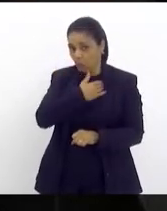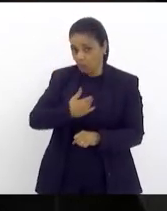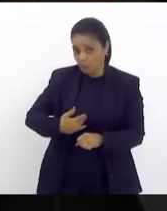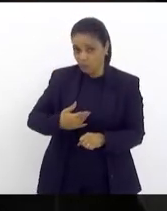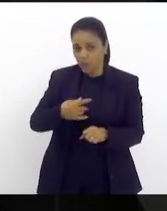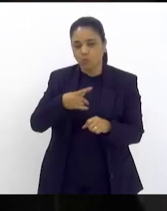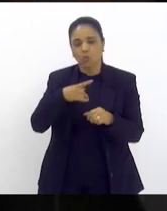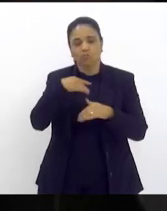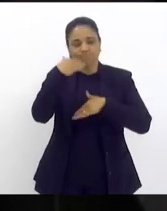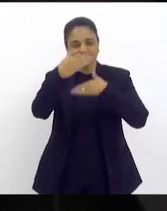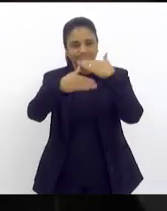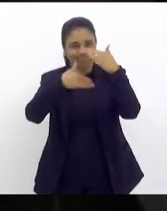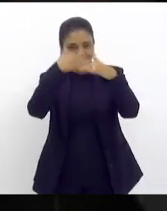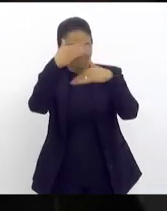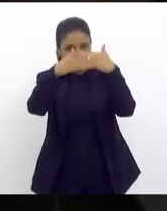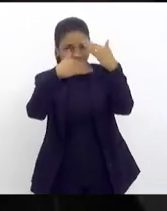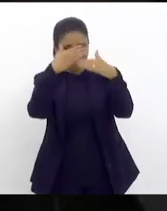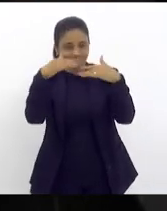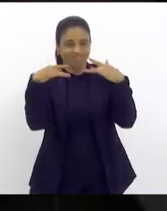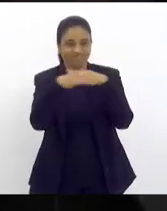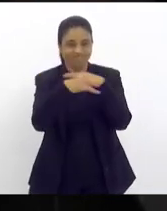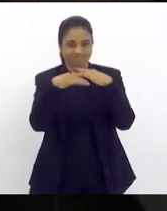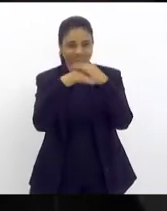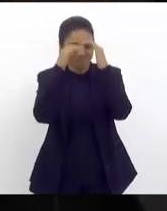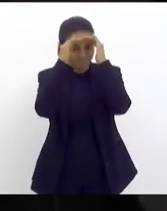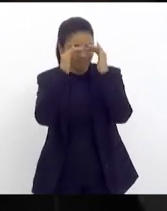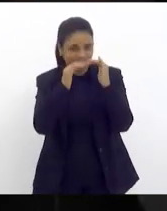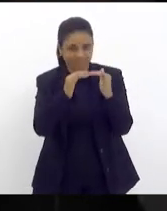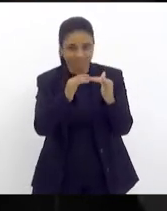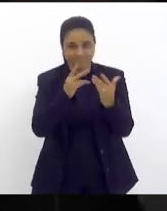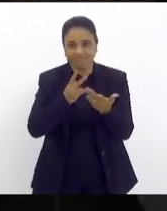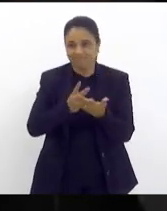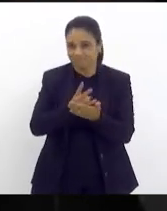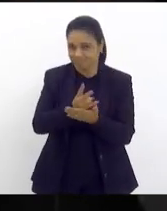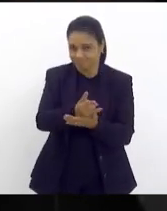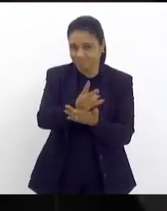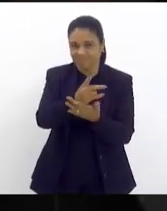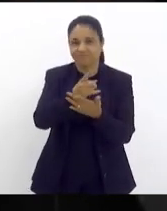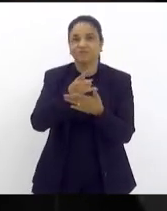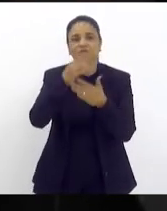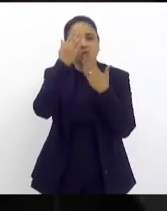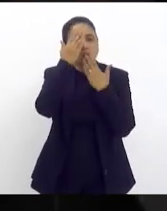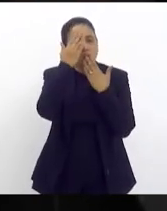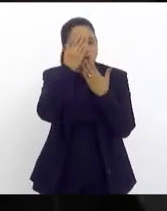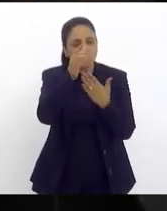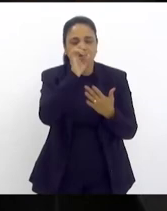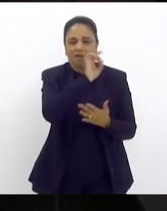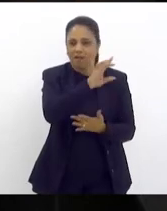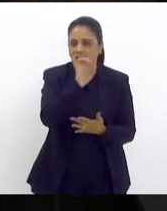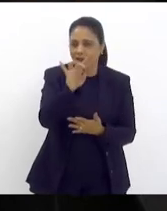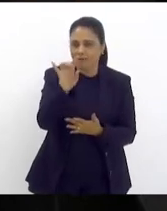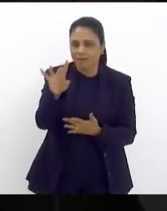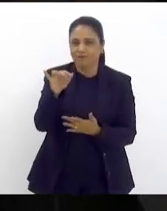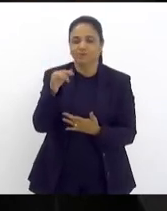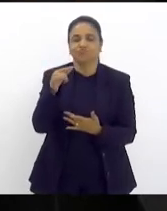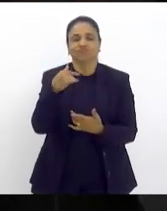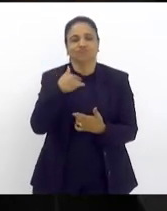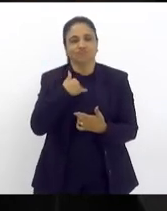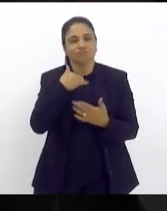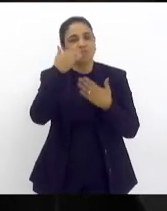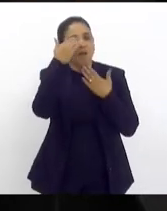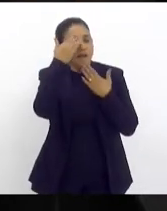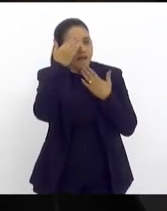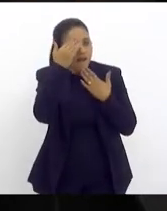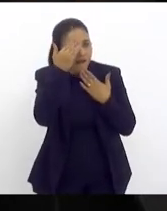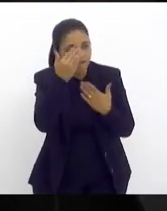a cidade respeitada como sempre foi. Meu muito obrigado a cada um de vocês. Faço questão em